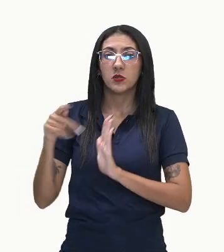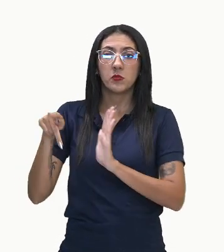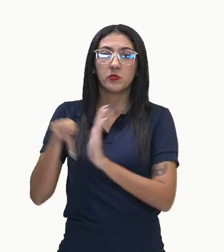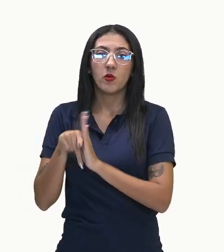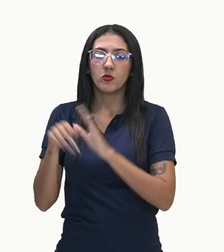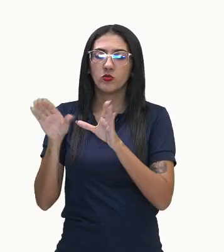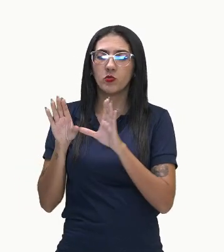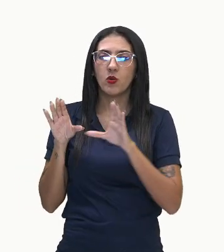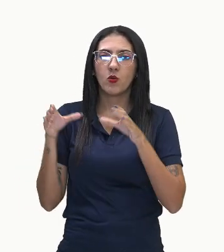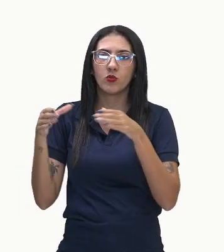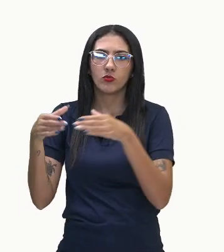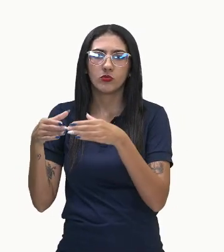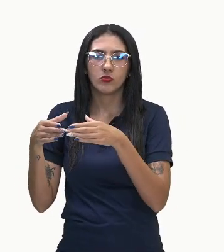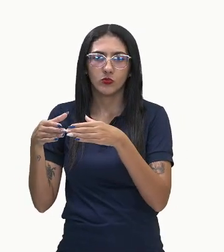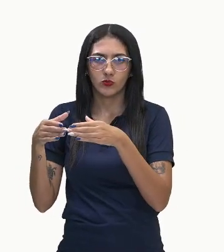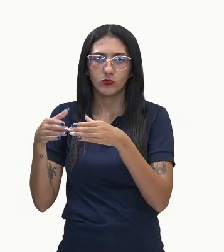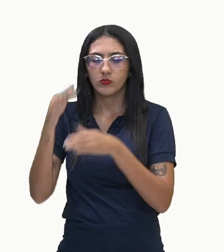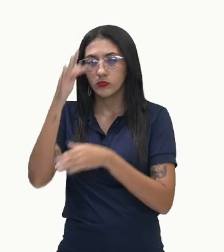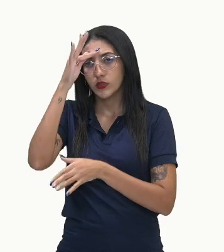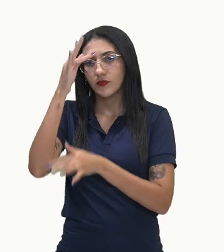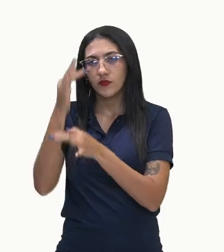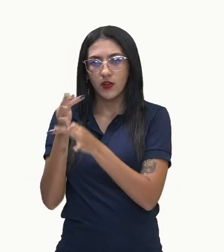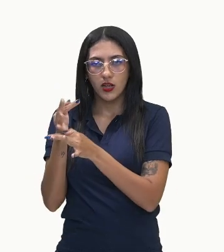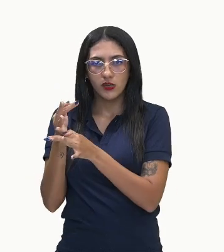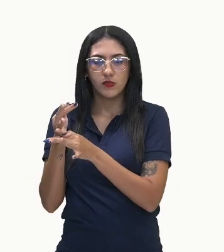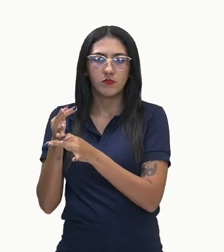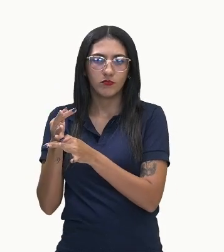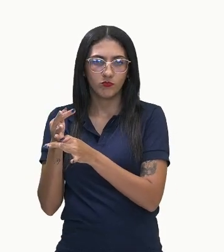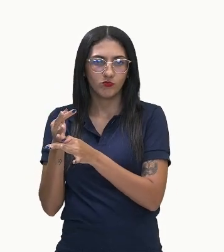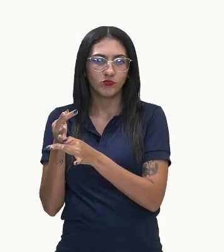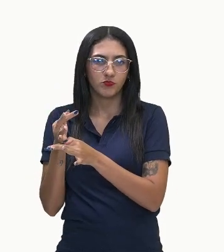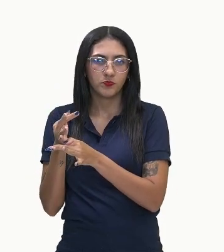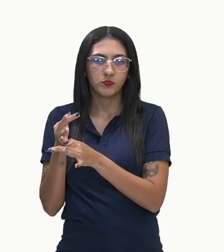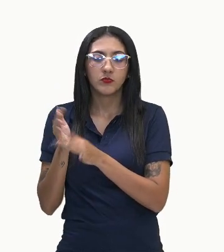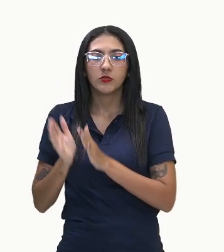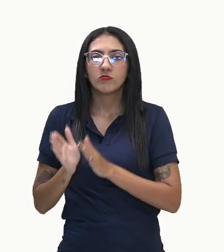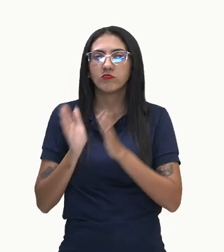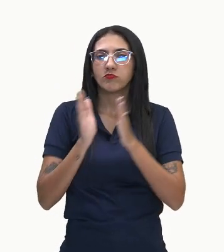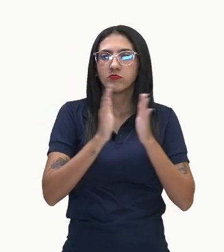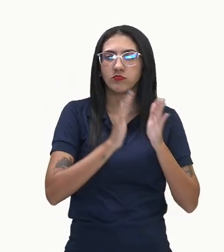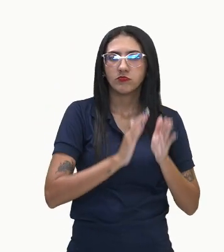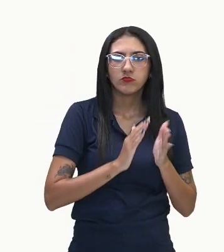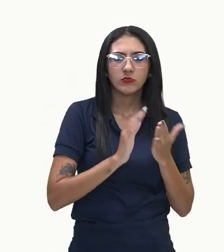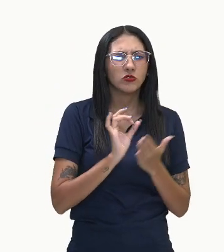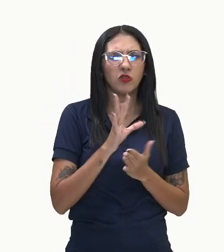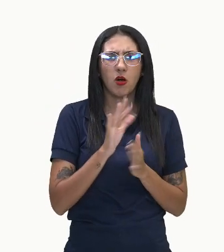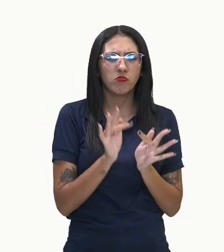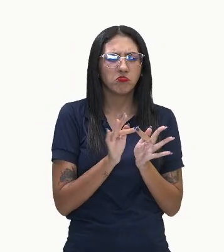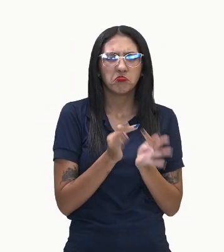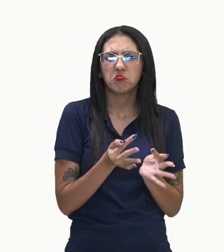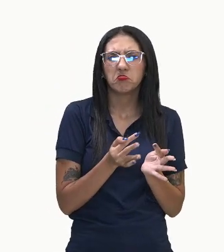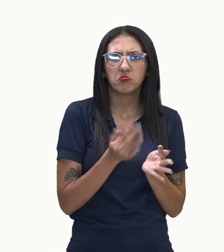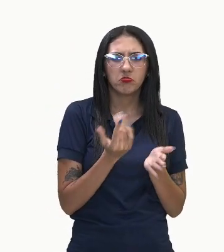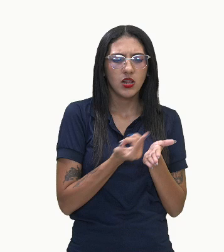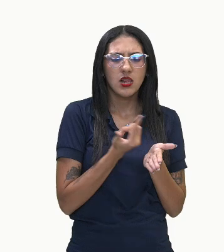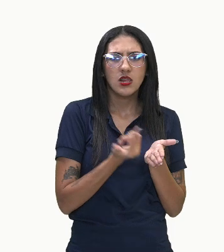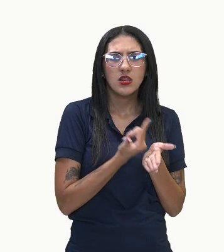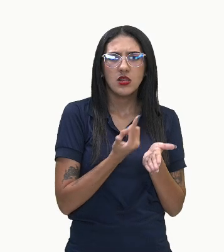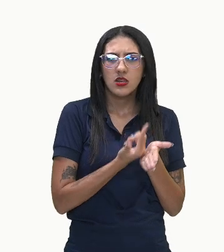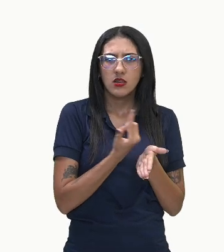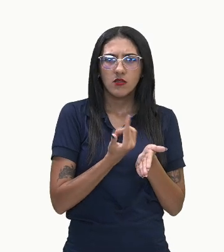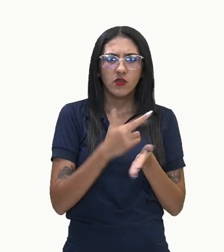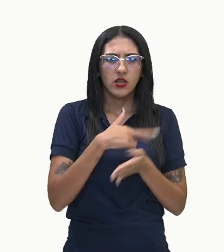fé. Ok? Enquanto que um simples livro religioso,